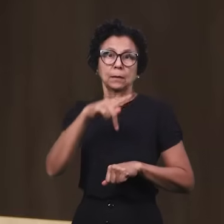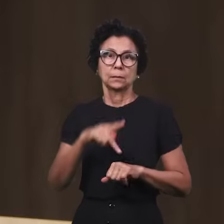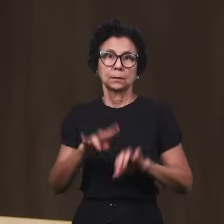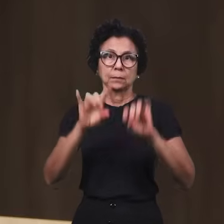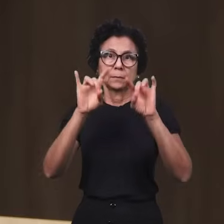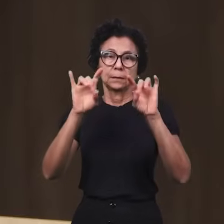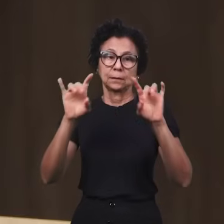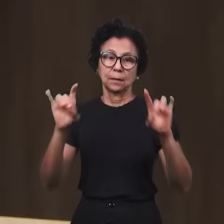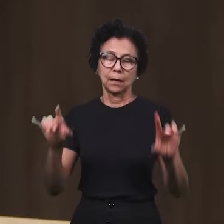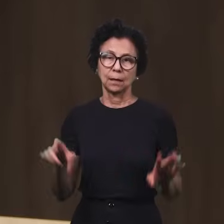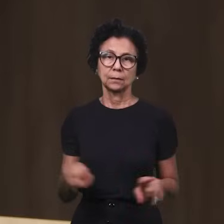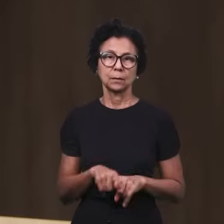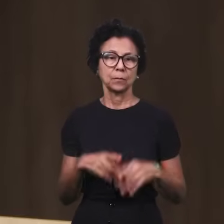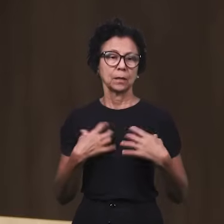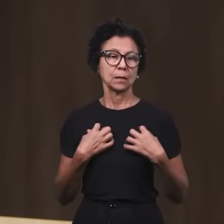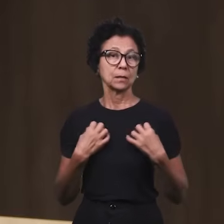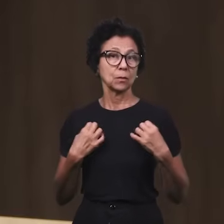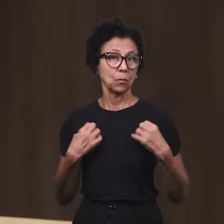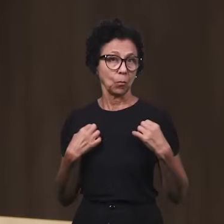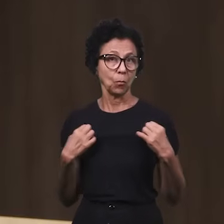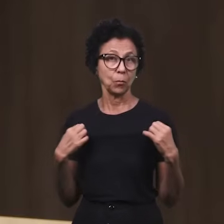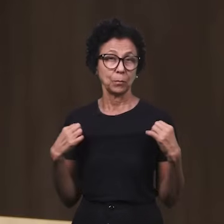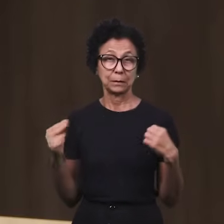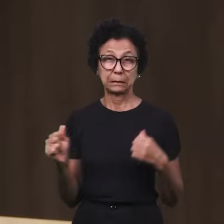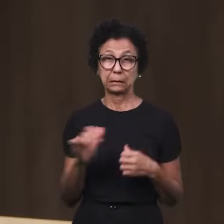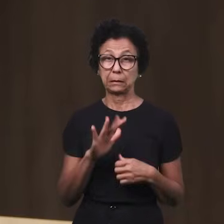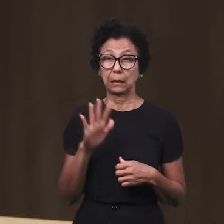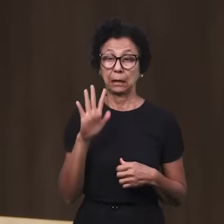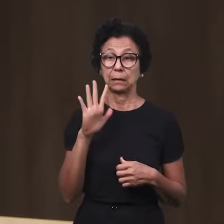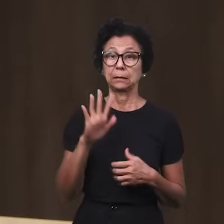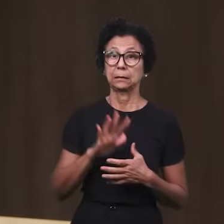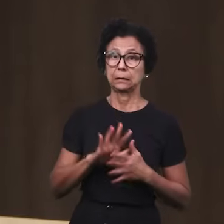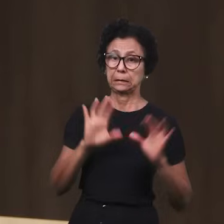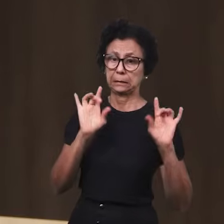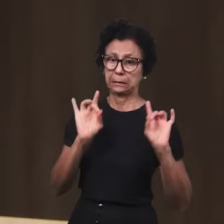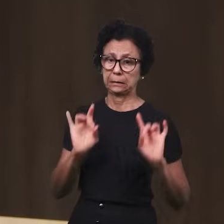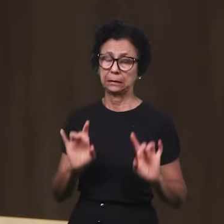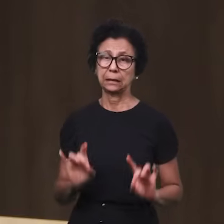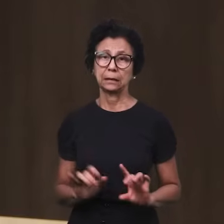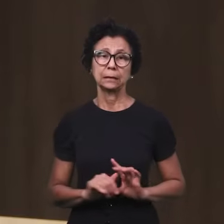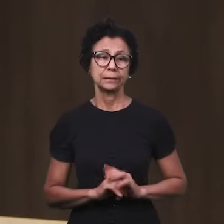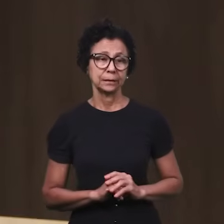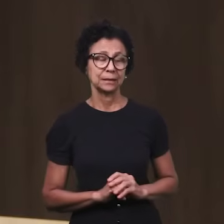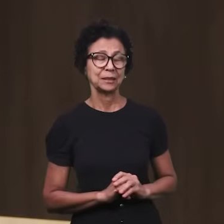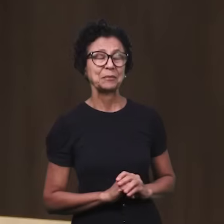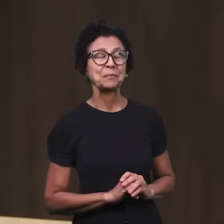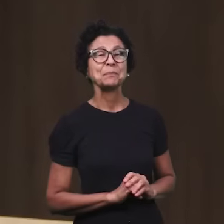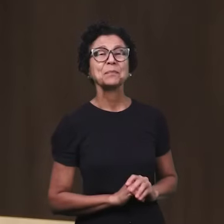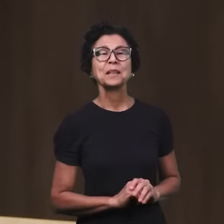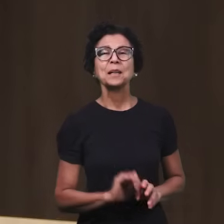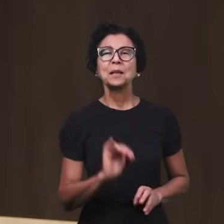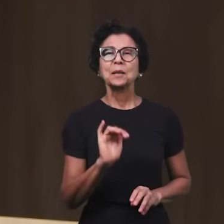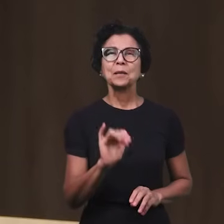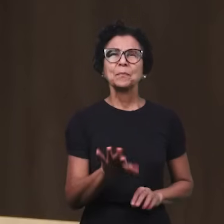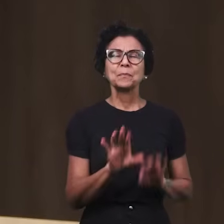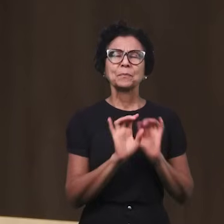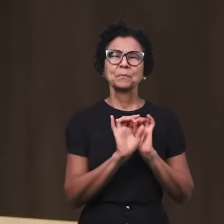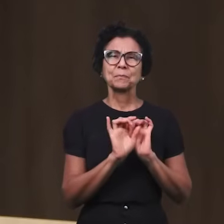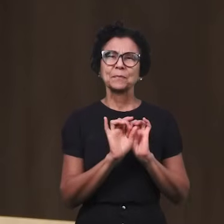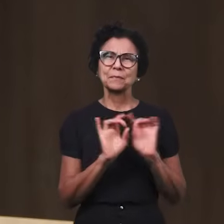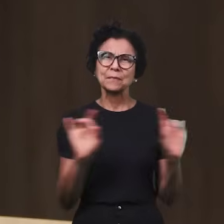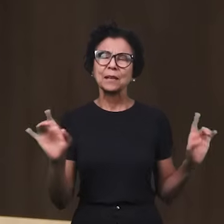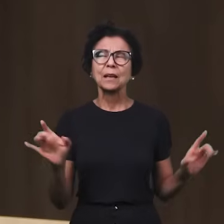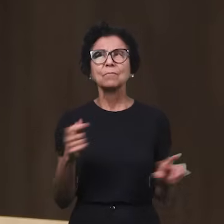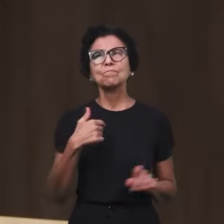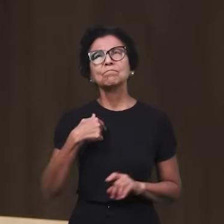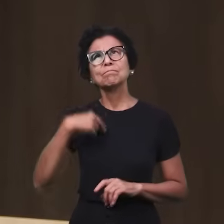ali. E eu achei muito interessante o cuidado, né, o cuidado do Senhor. Eu achei interessante o termo, eu